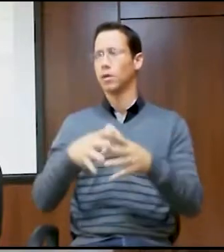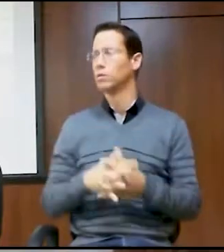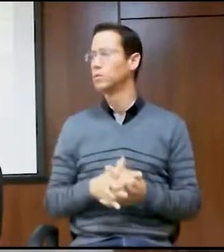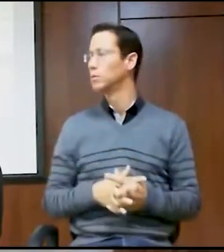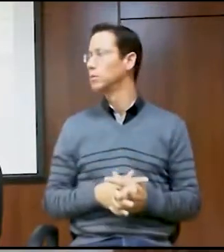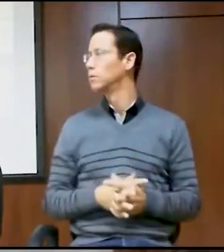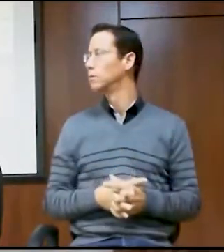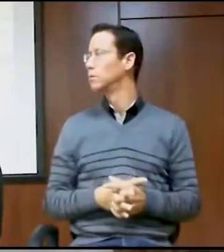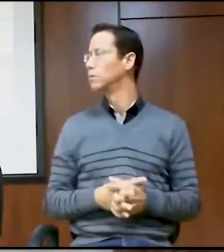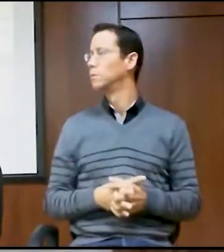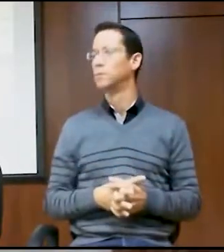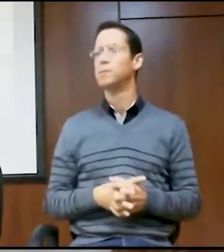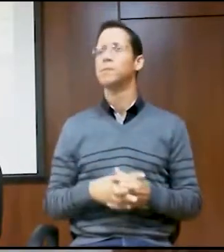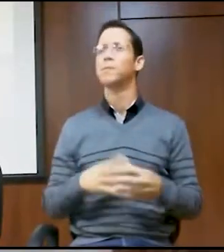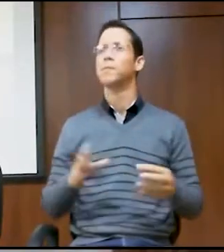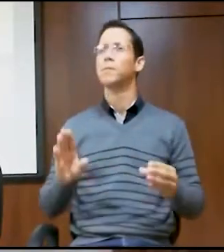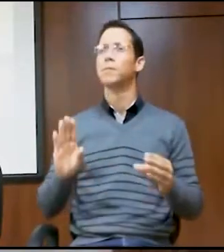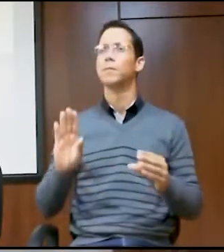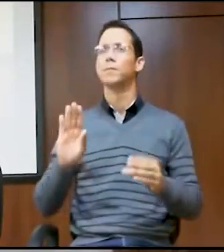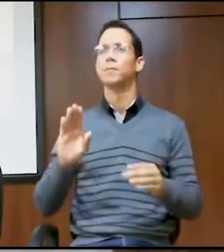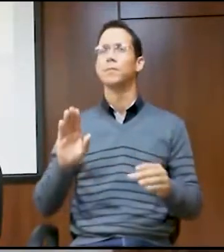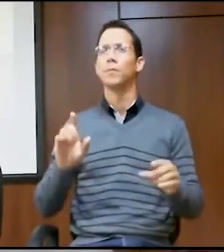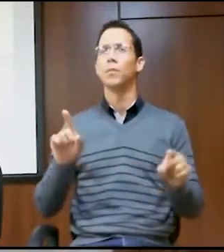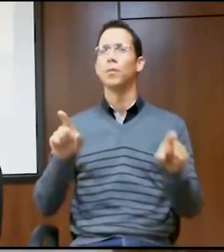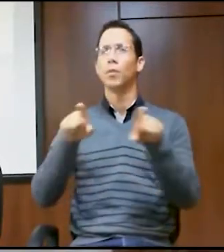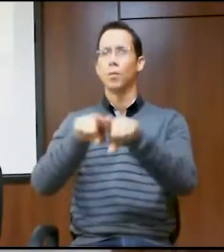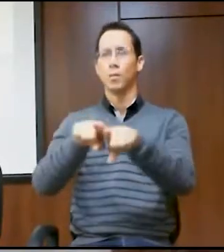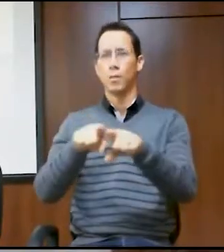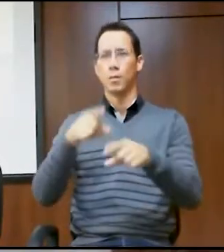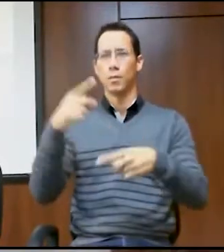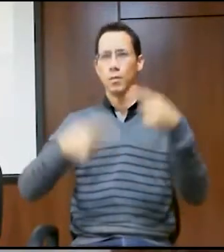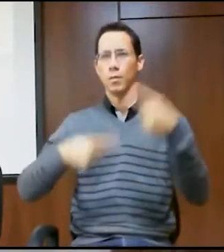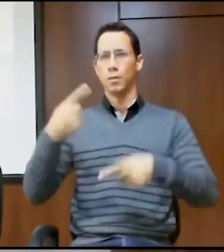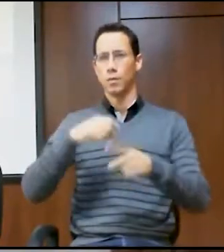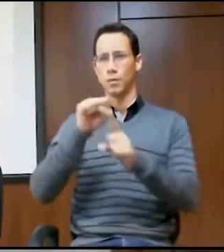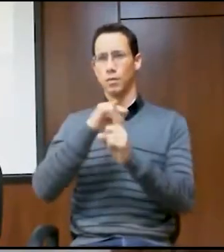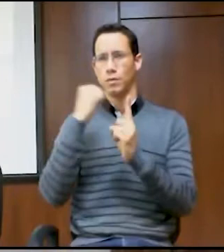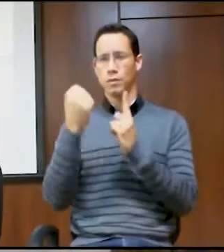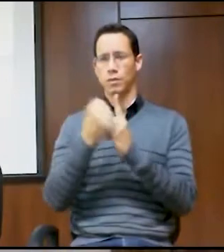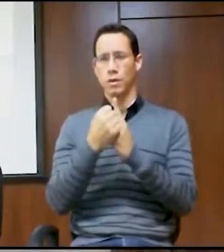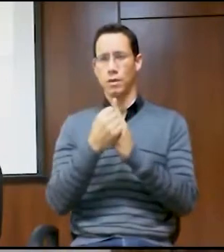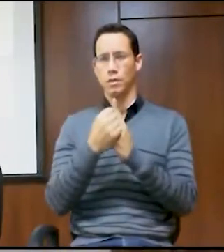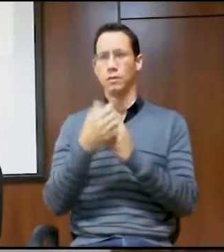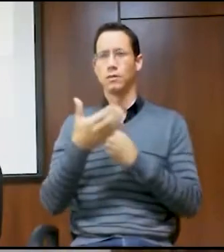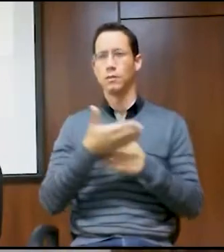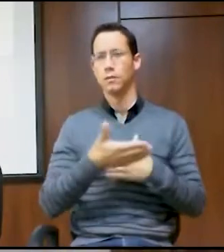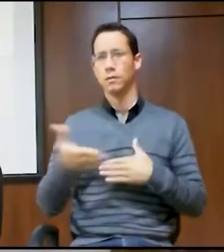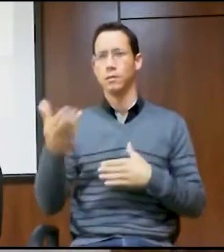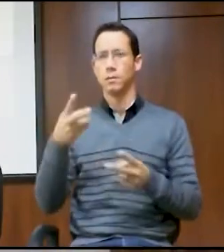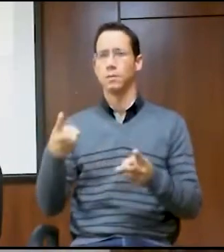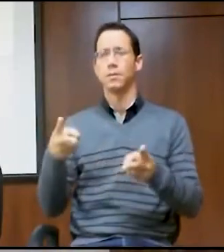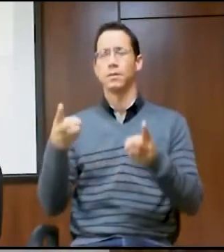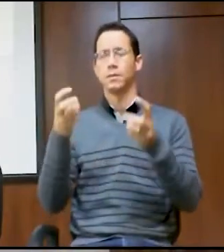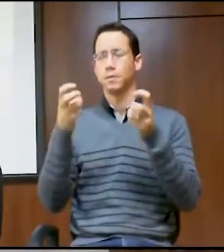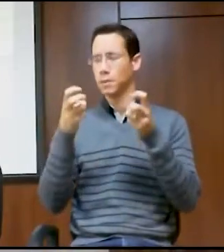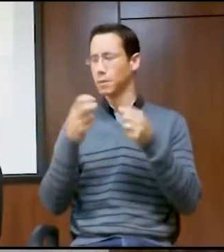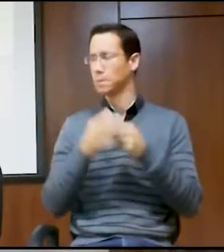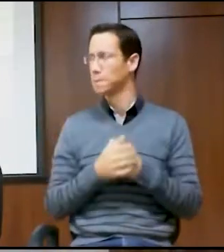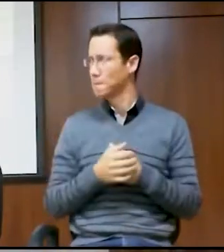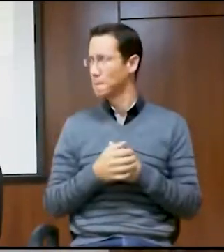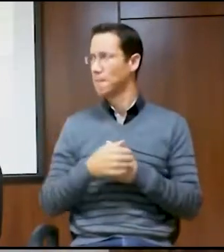questão entra nas políticas sociais efetivamente, a gente começa a perceber que a questão